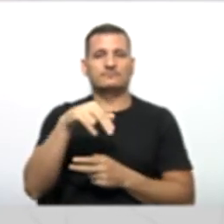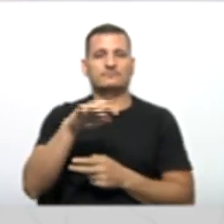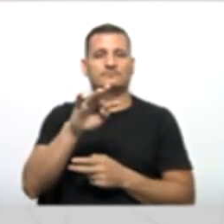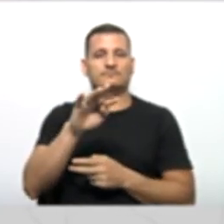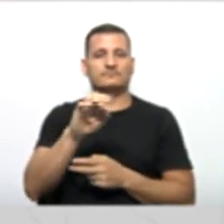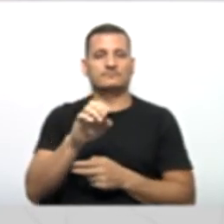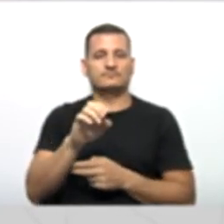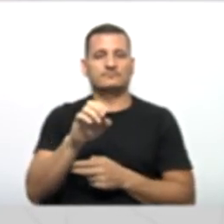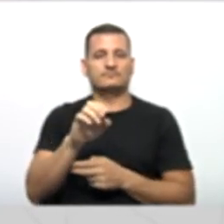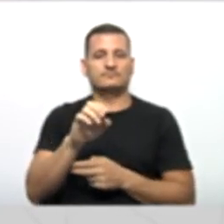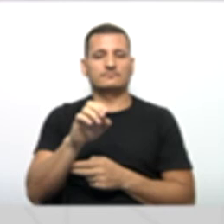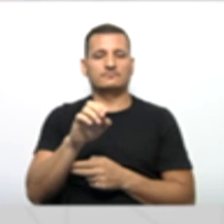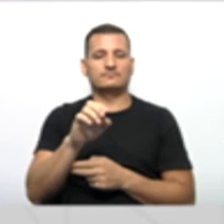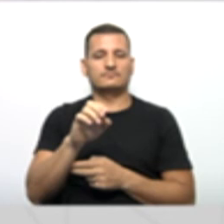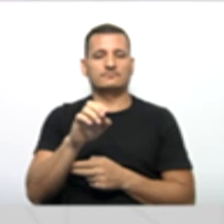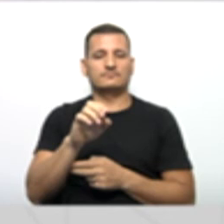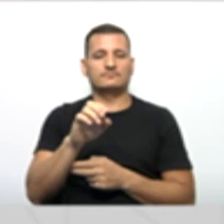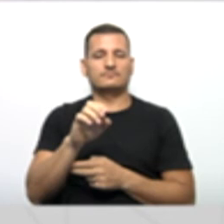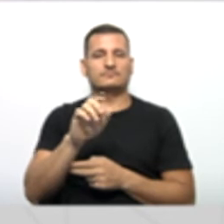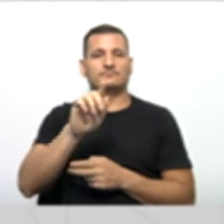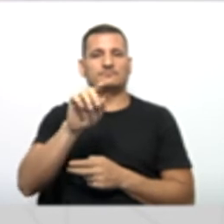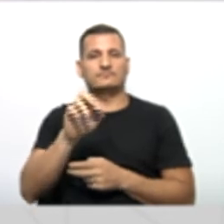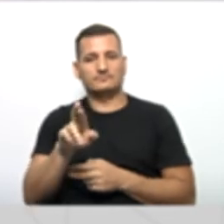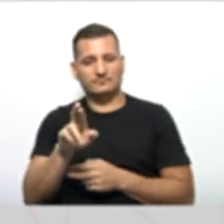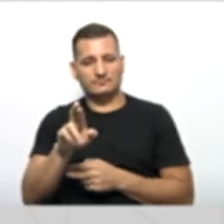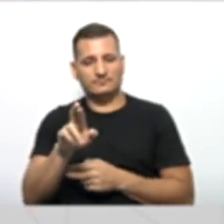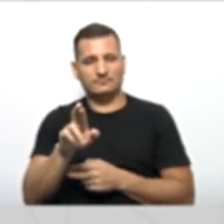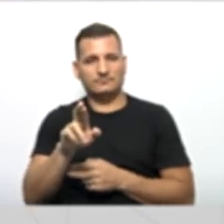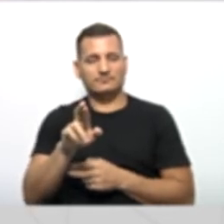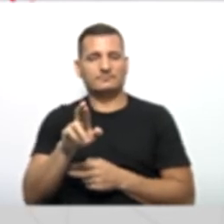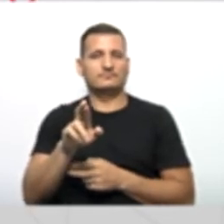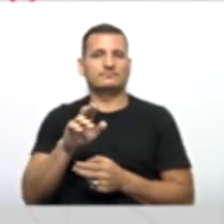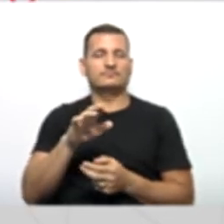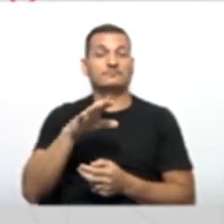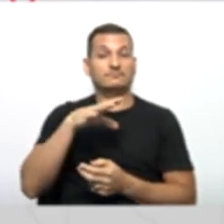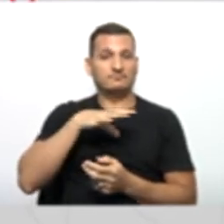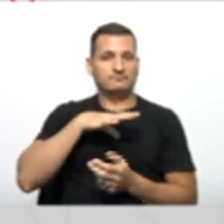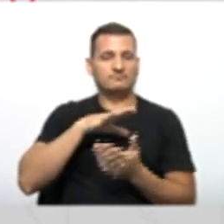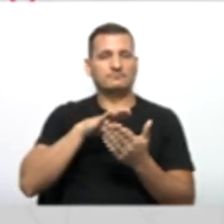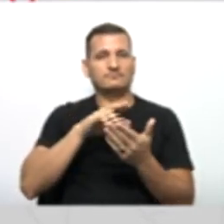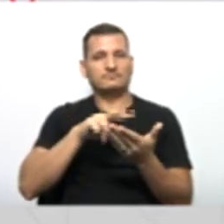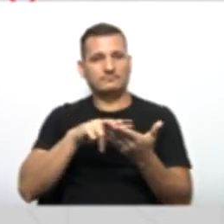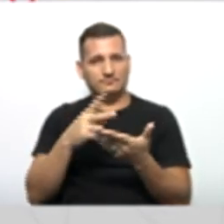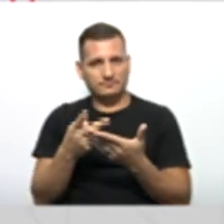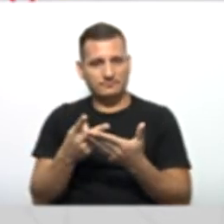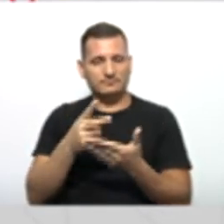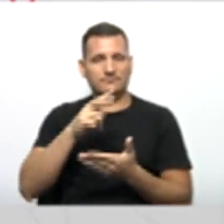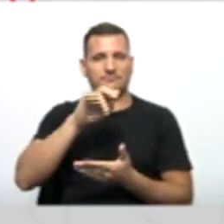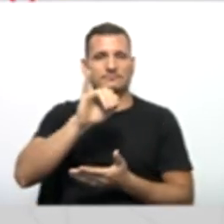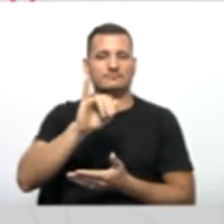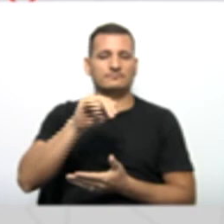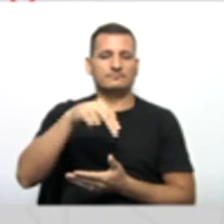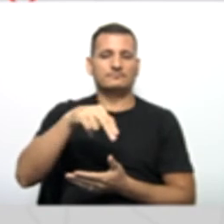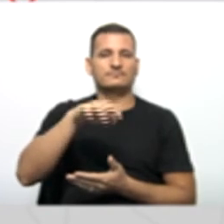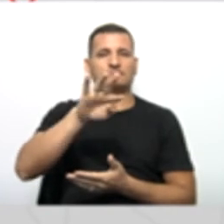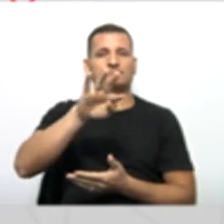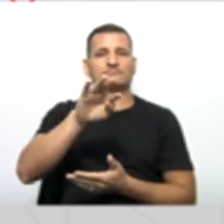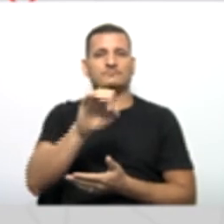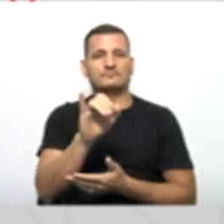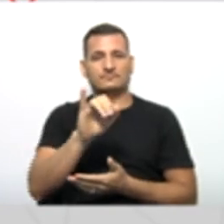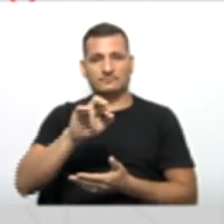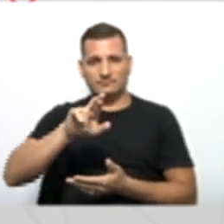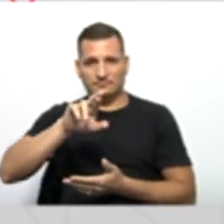que no português não é inteiro que nós falamos eu só fiz essa pegadinha com